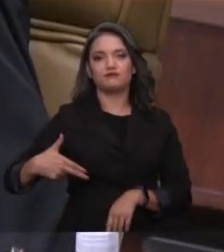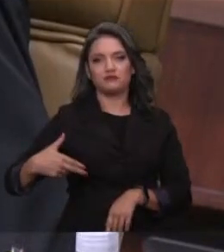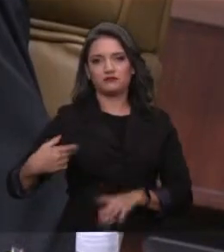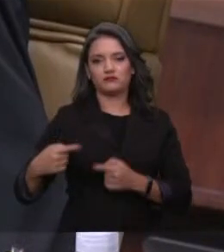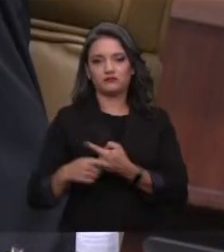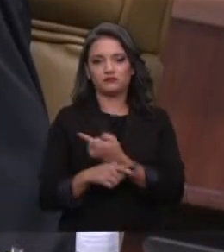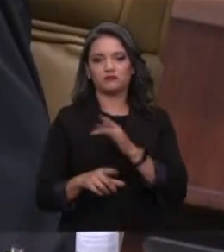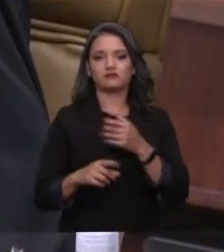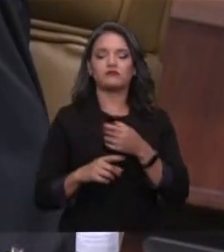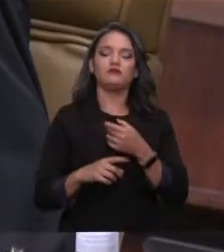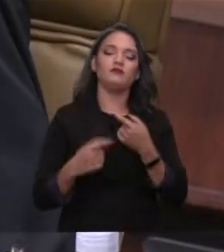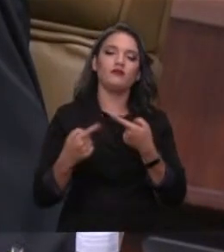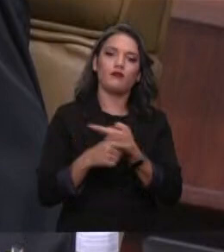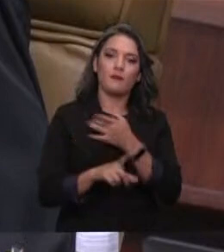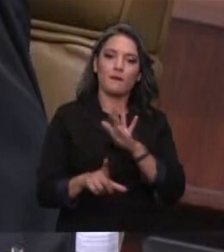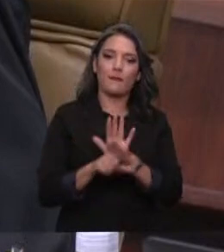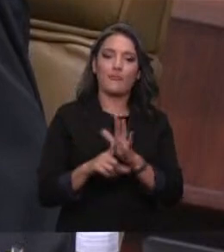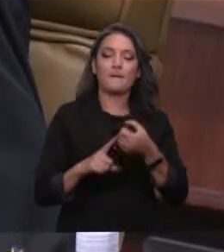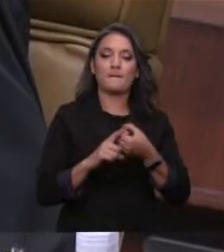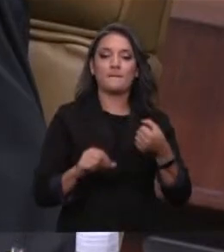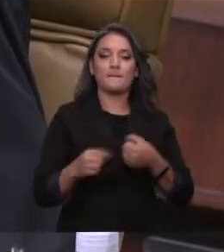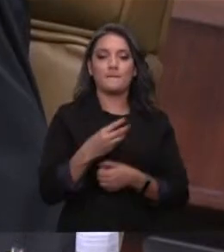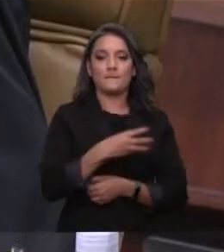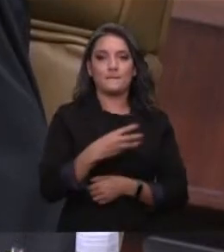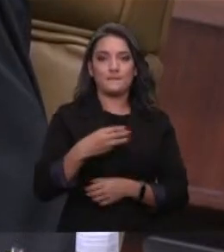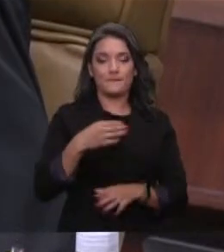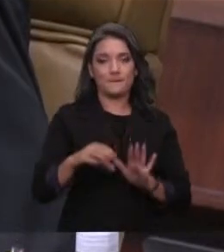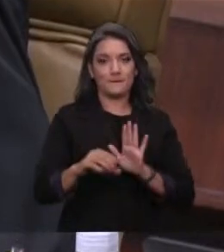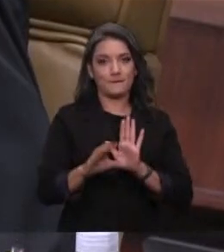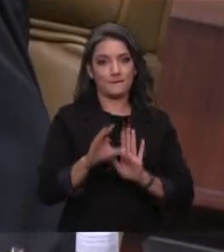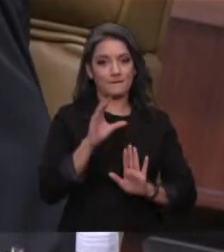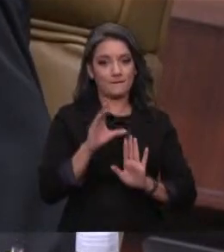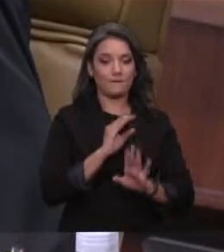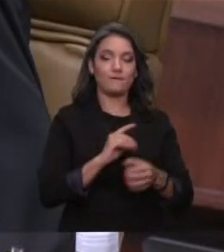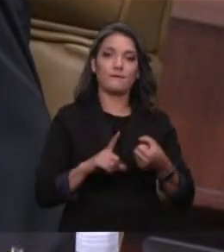33 caput da lei de regência e artigo 14